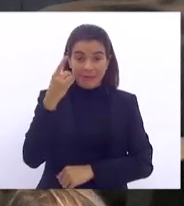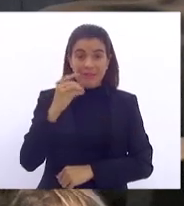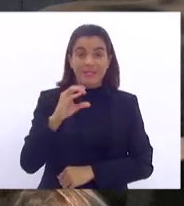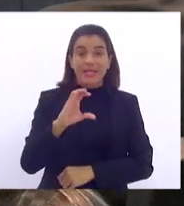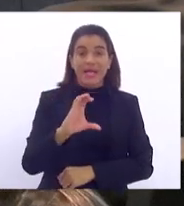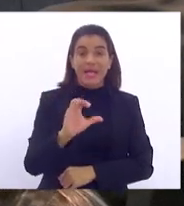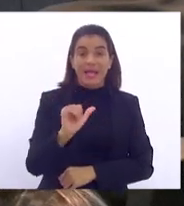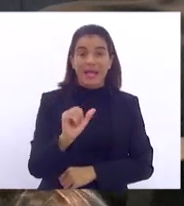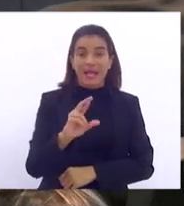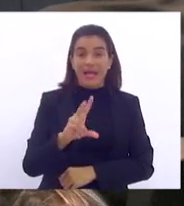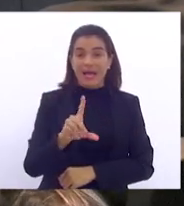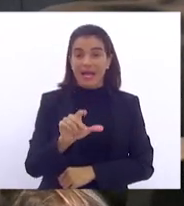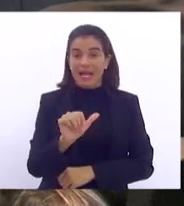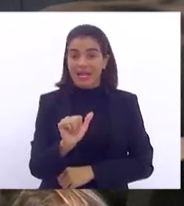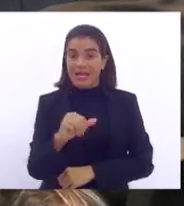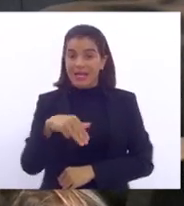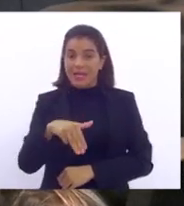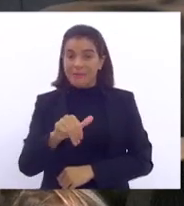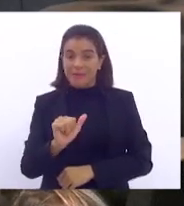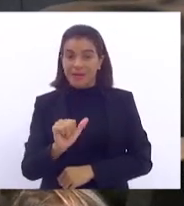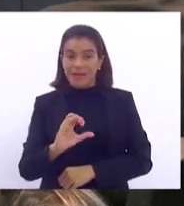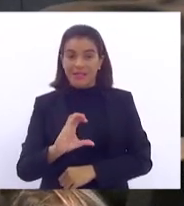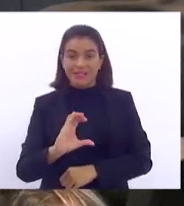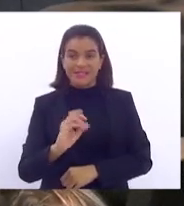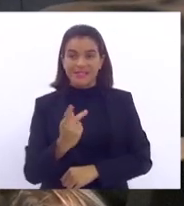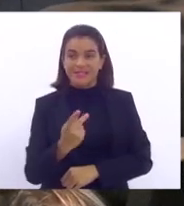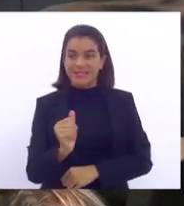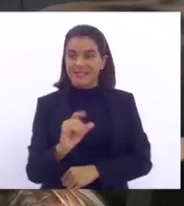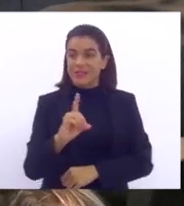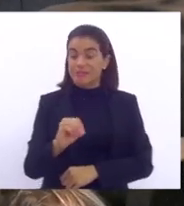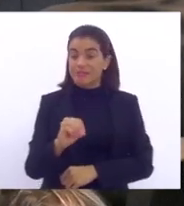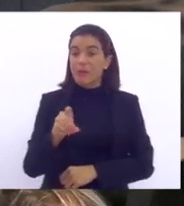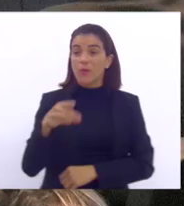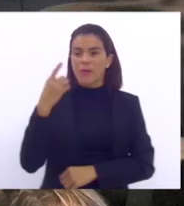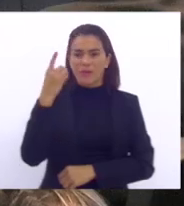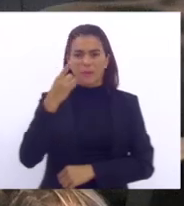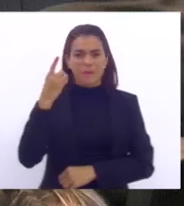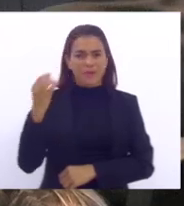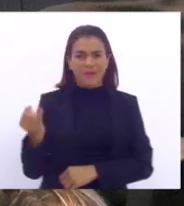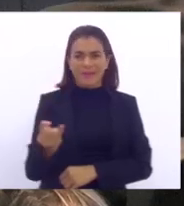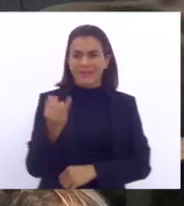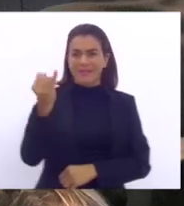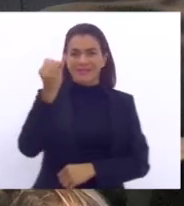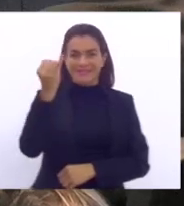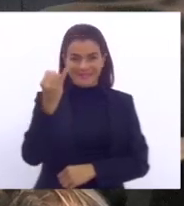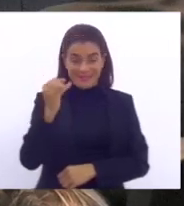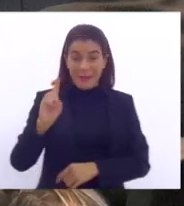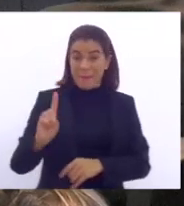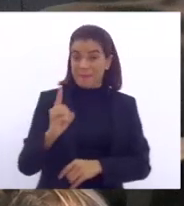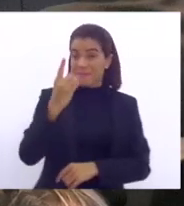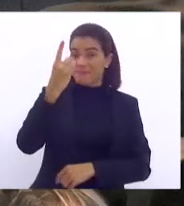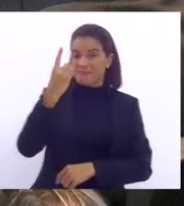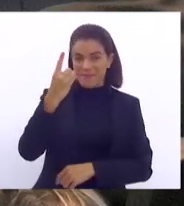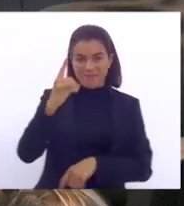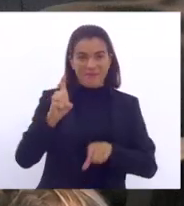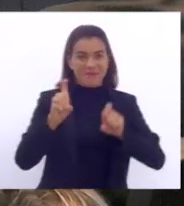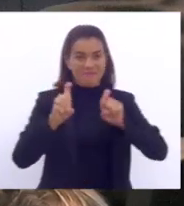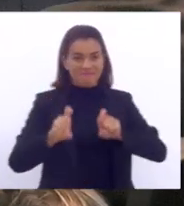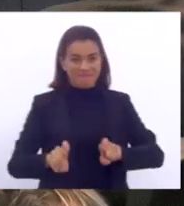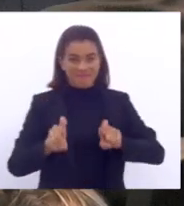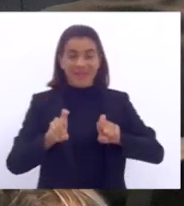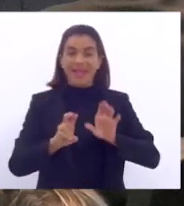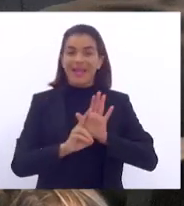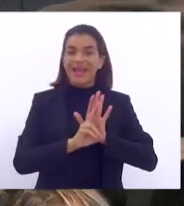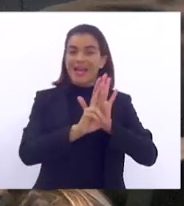Machado uma parlamentar importante aqui dentro dessa casa primeiro mandato representando o